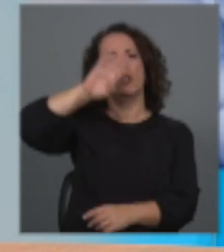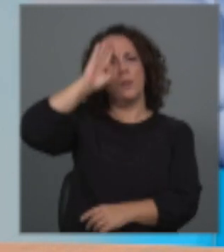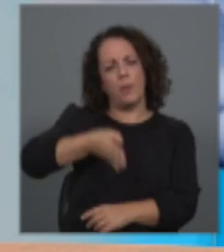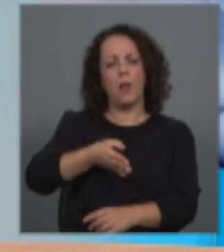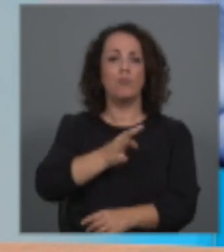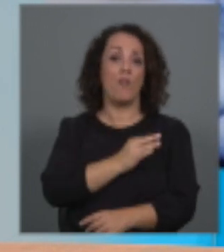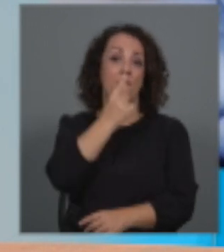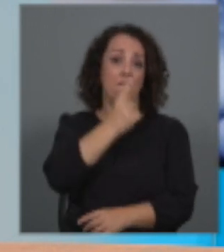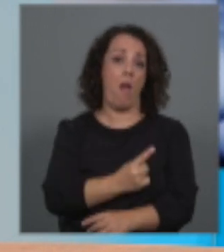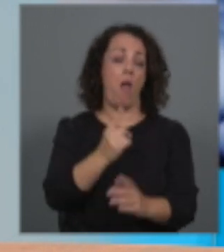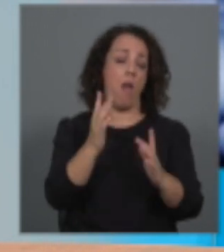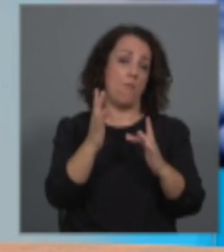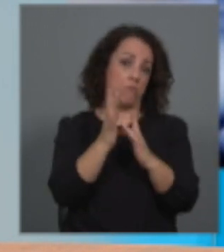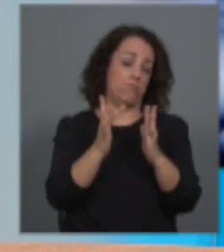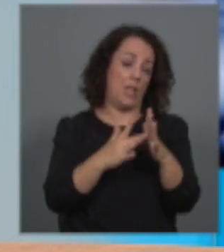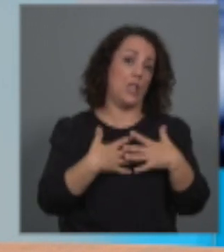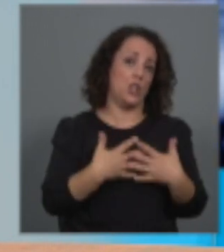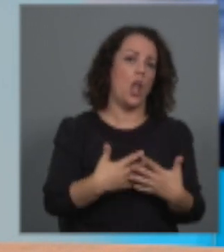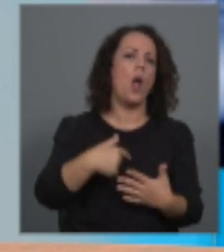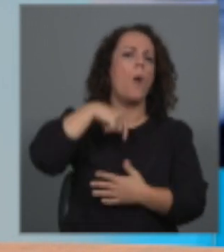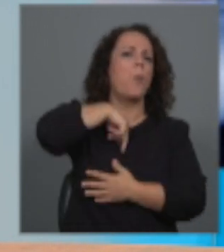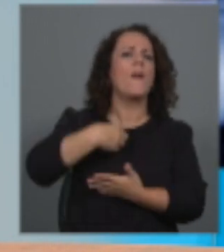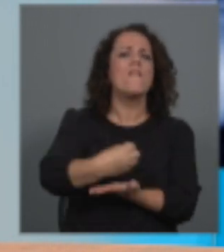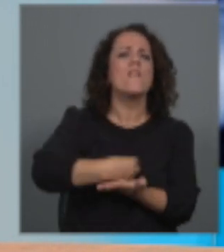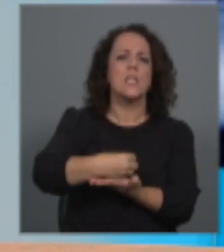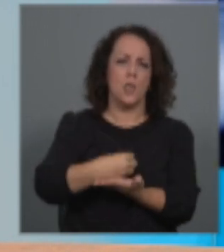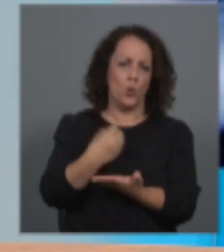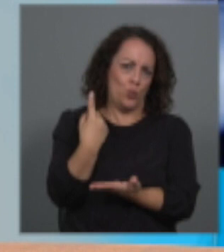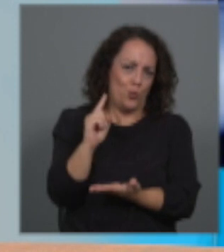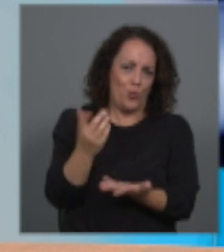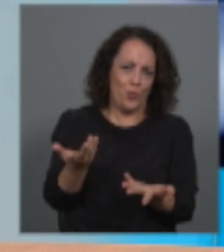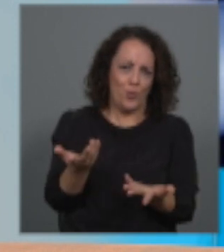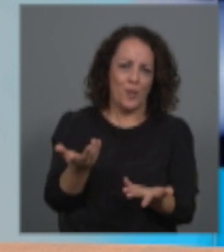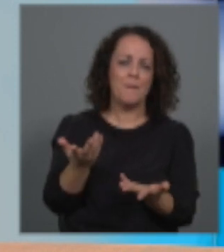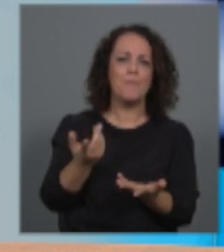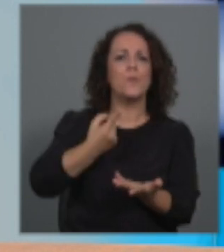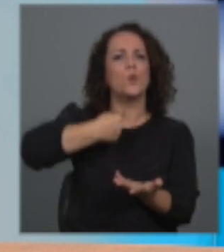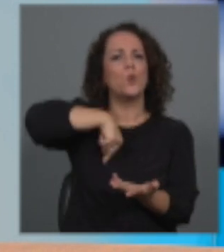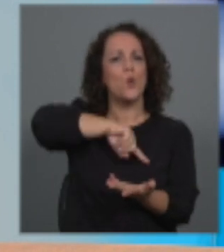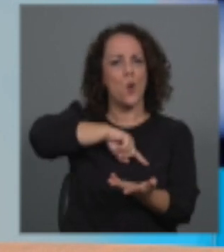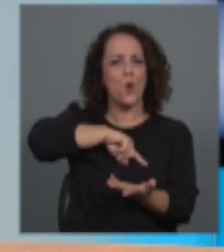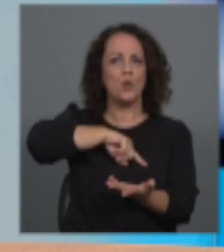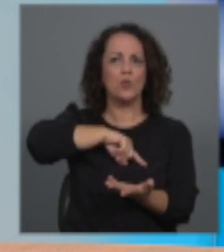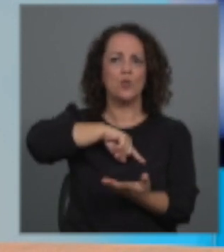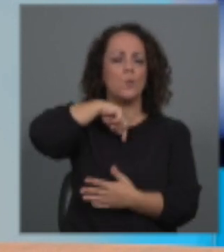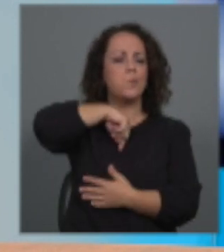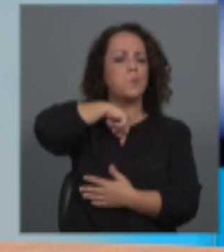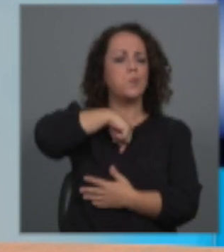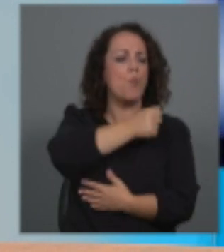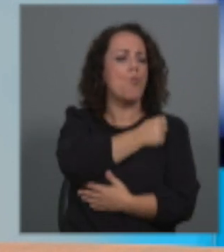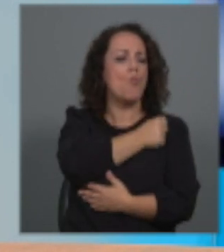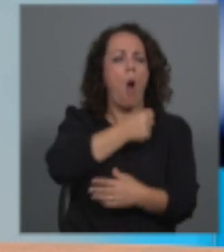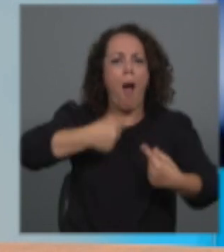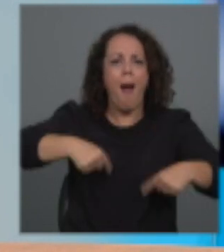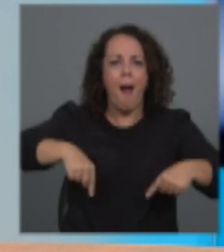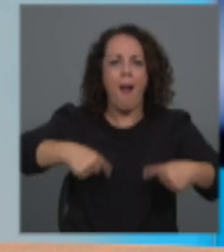que nós não estamos vazios. Nós somos habitados.